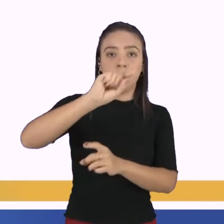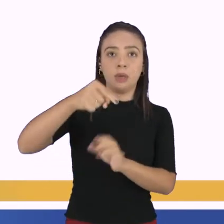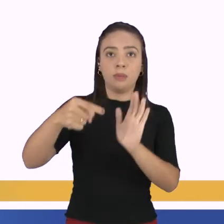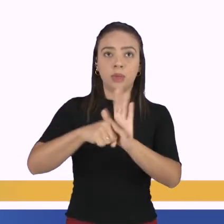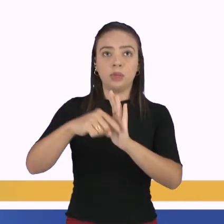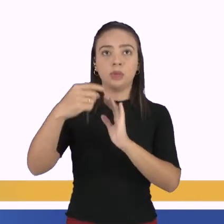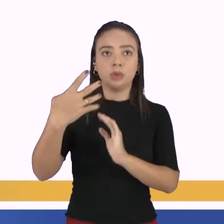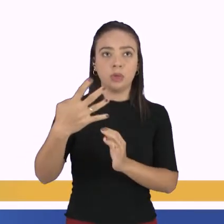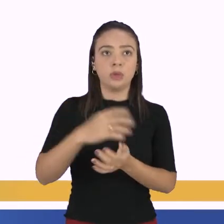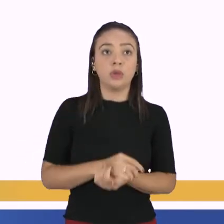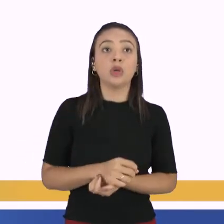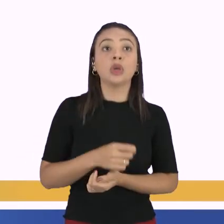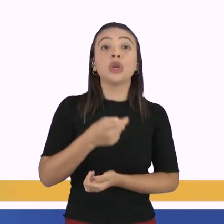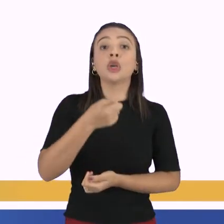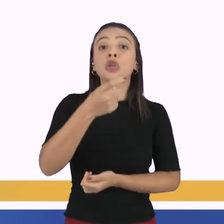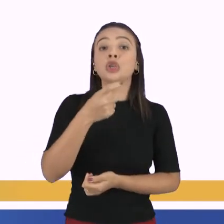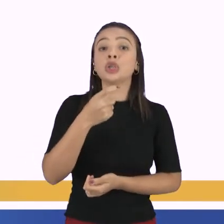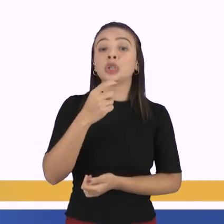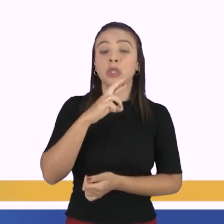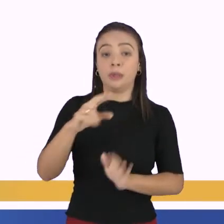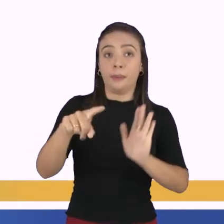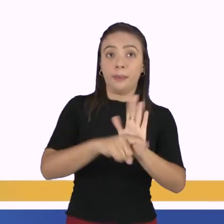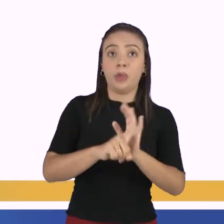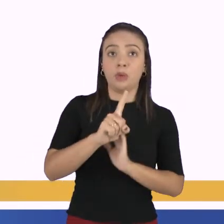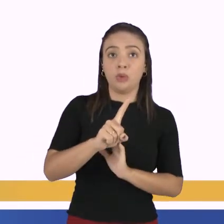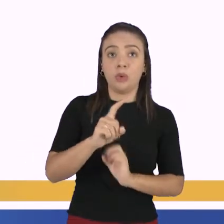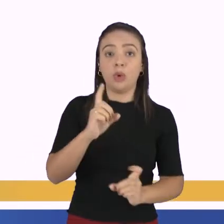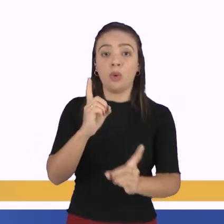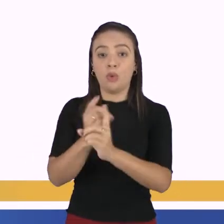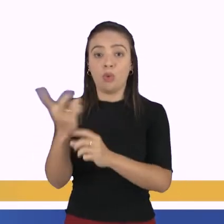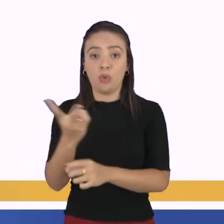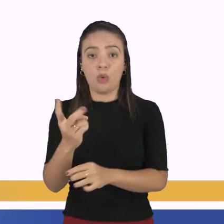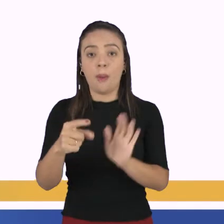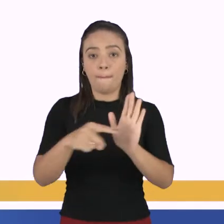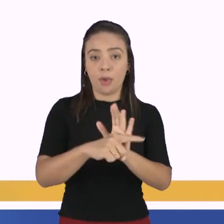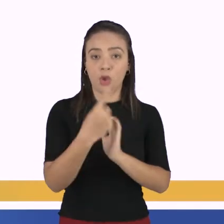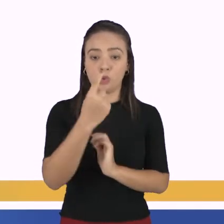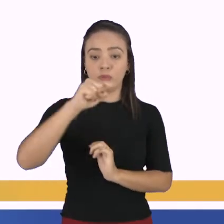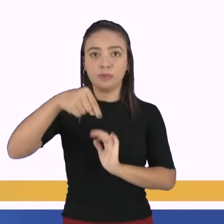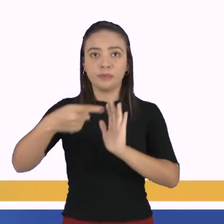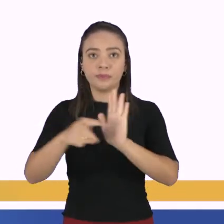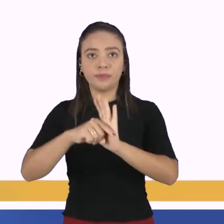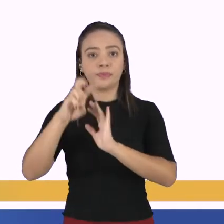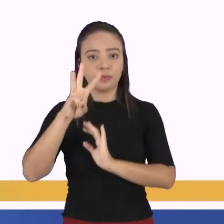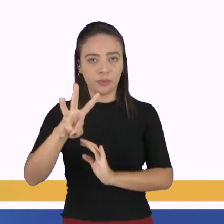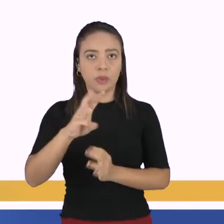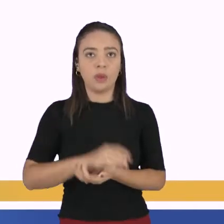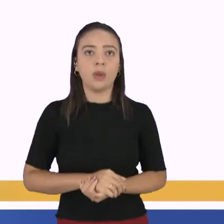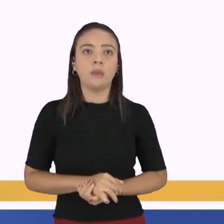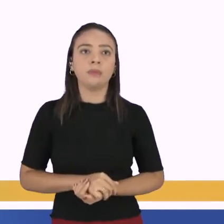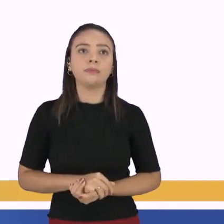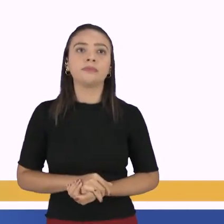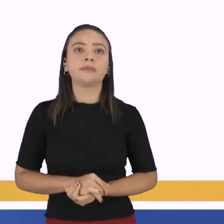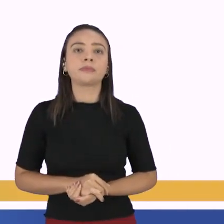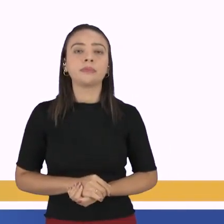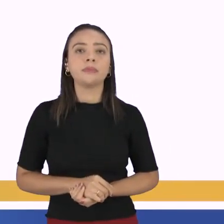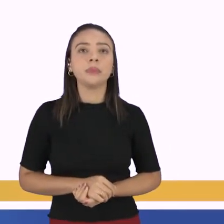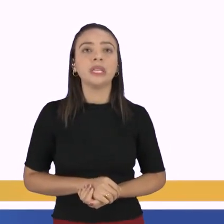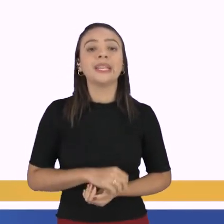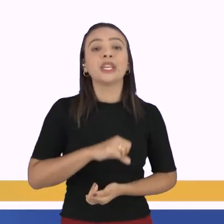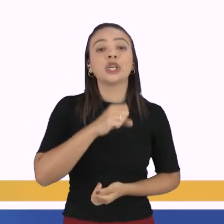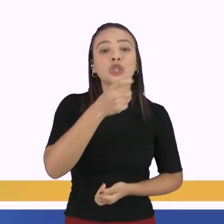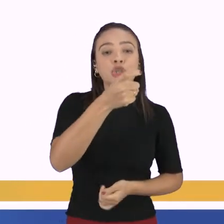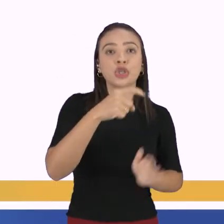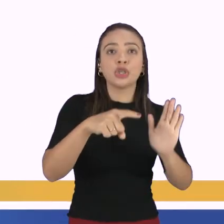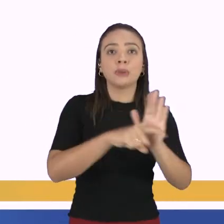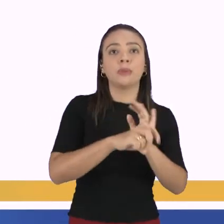Para o x igual a menos 1, eu vou ter o par menos 1 e menos 3. Para x igual a menos 2, eu vou ter o par